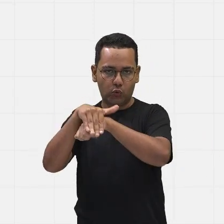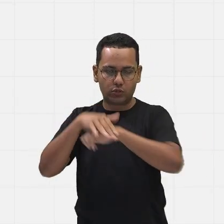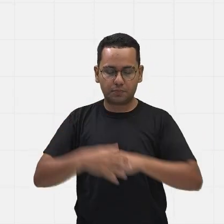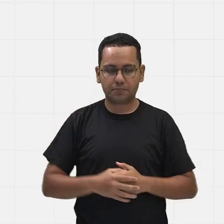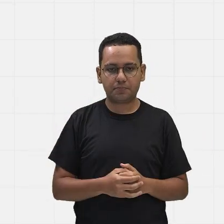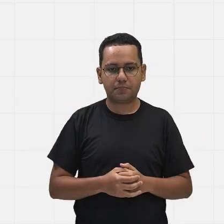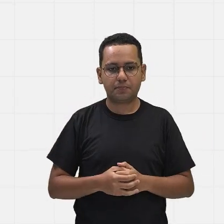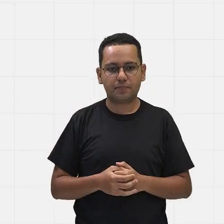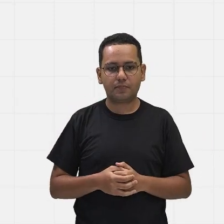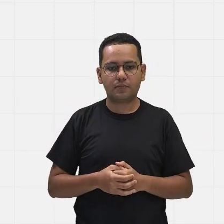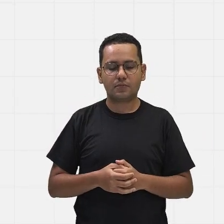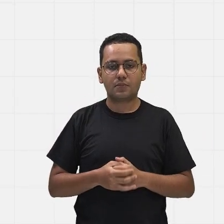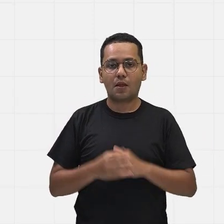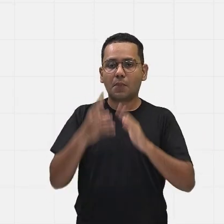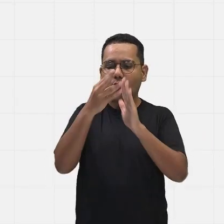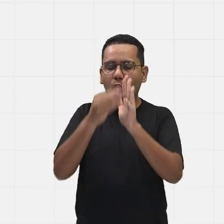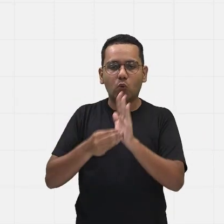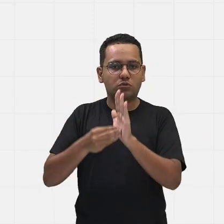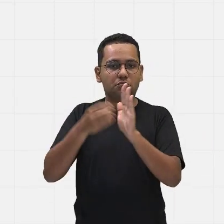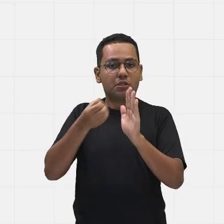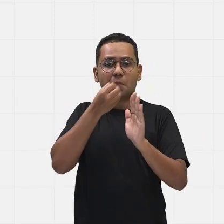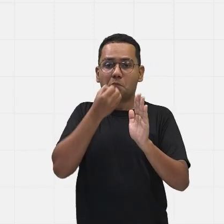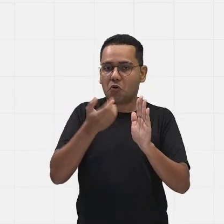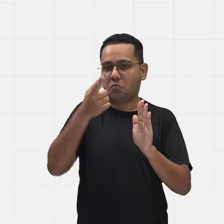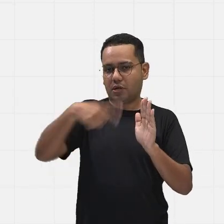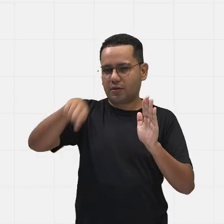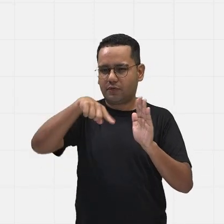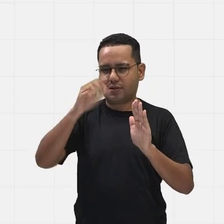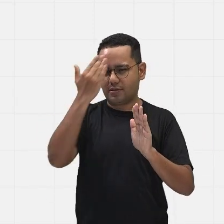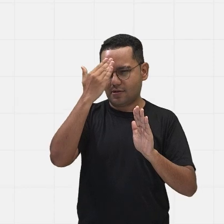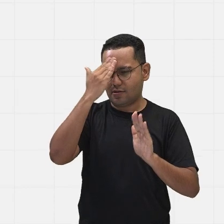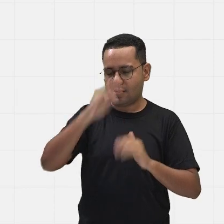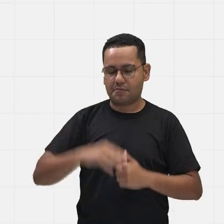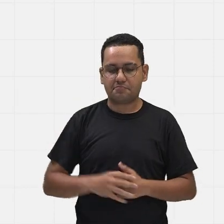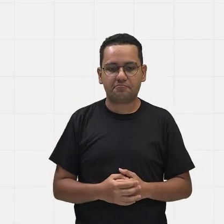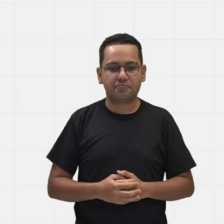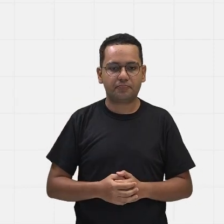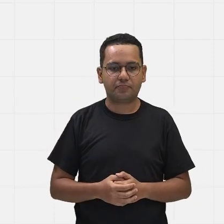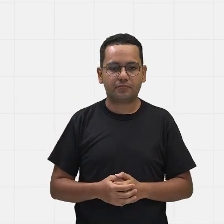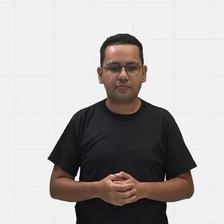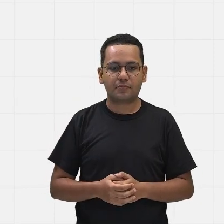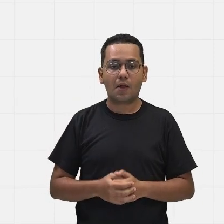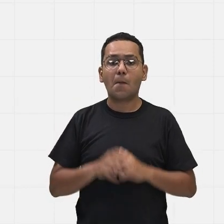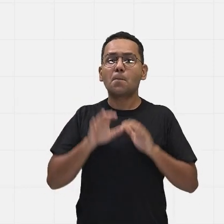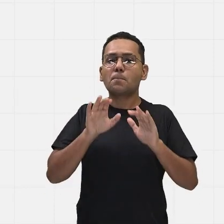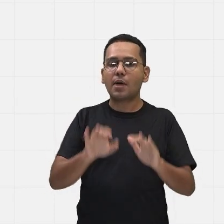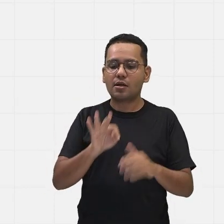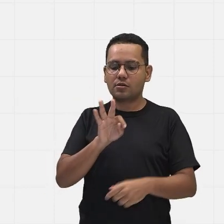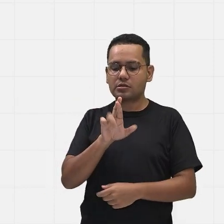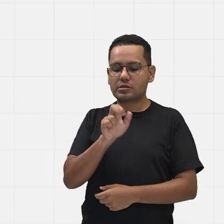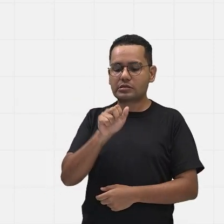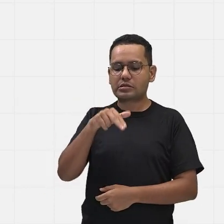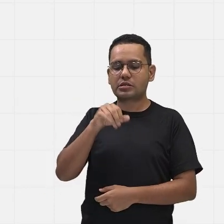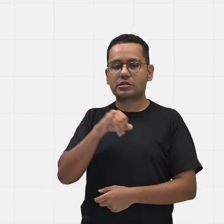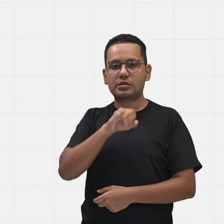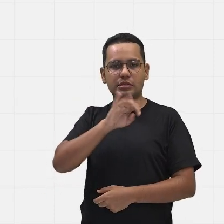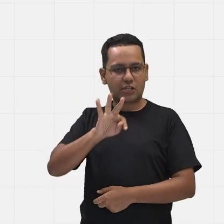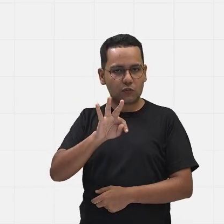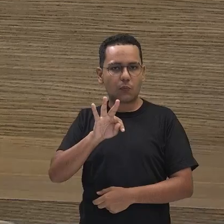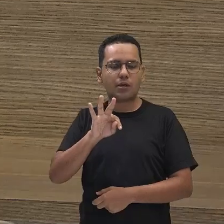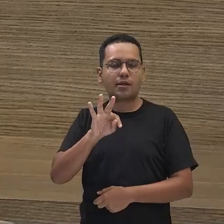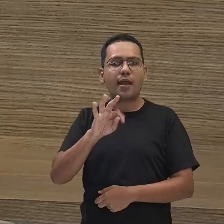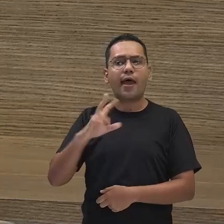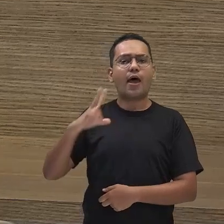levar o conteúdo para vocês. Então, o Transmite, professor, ele é só responsável